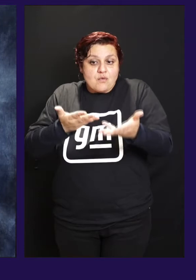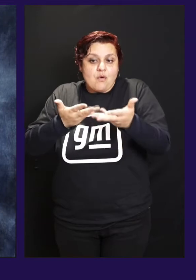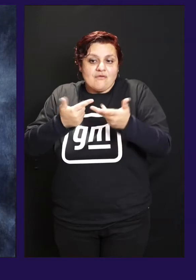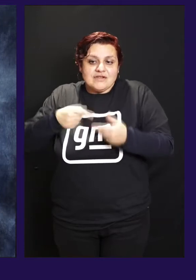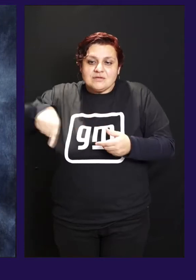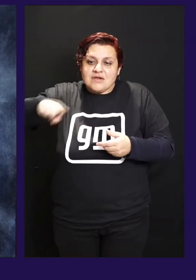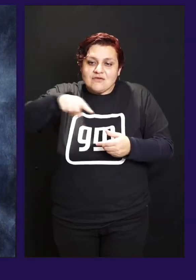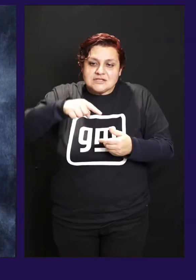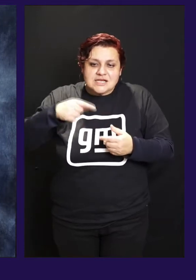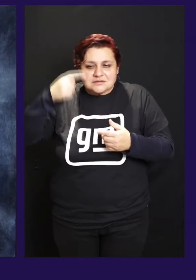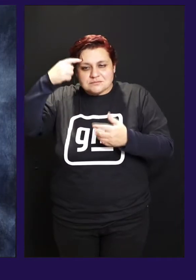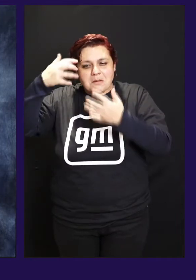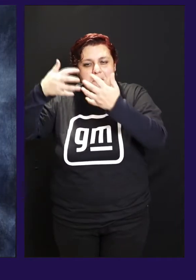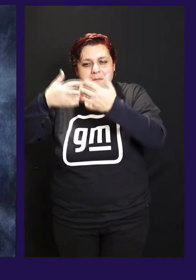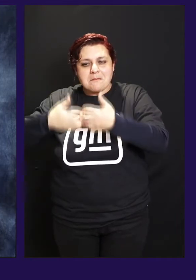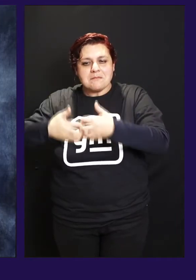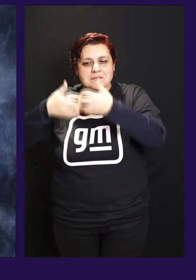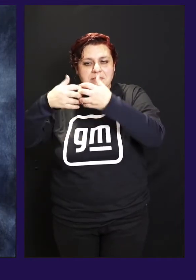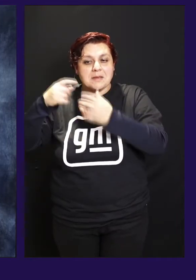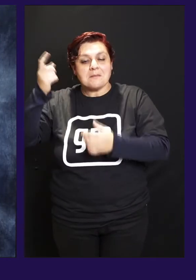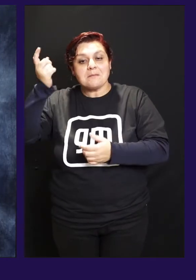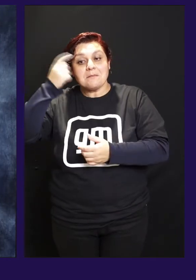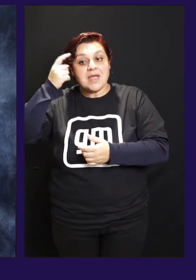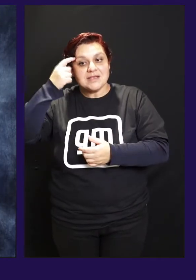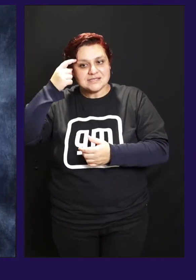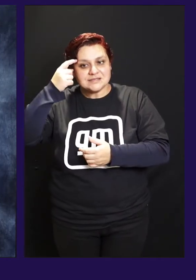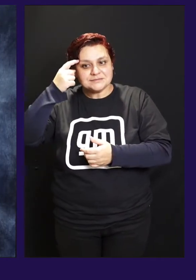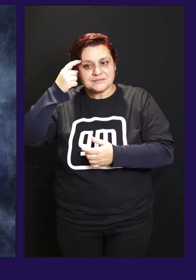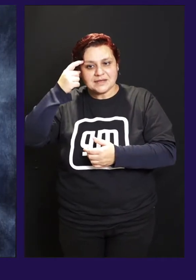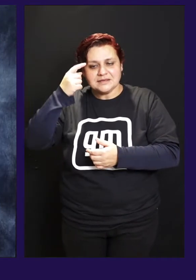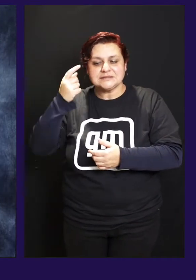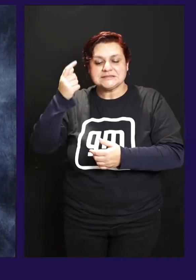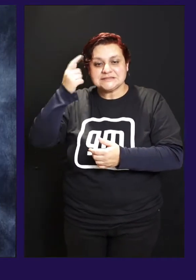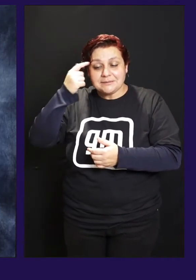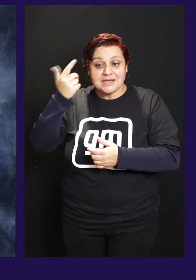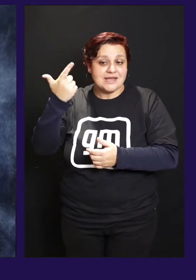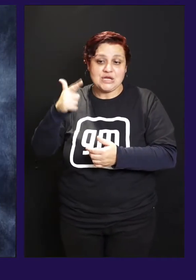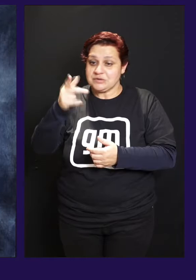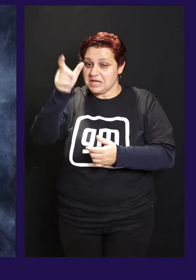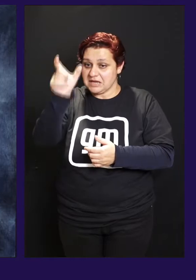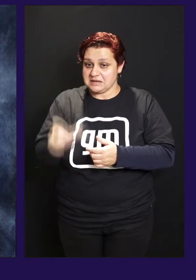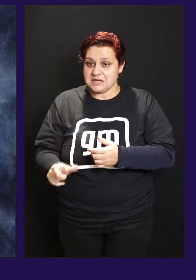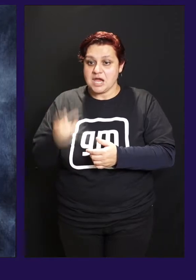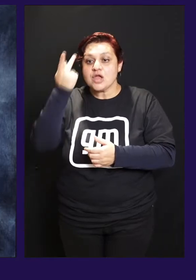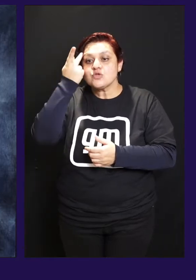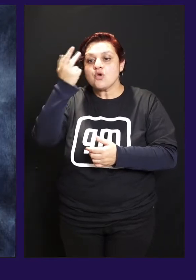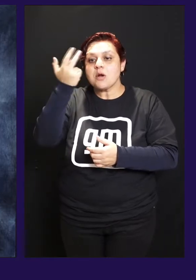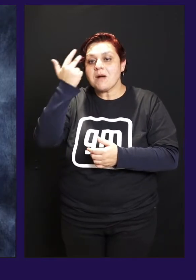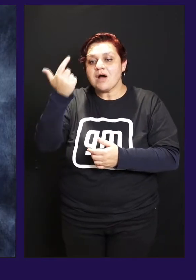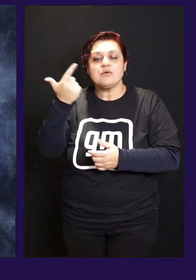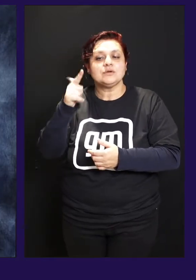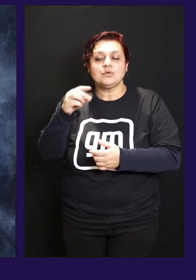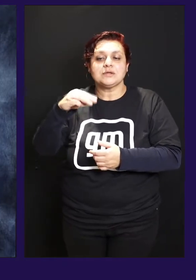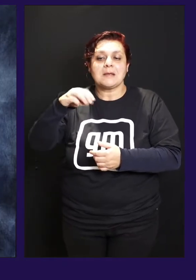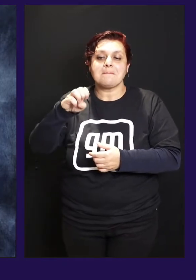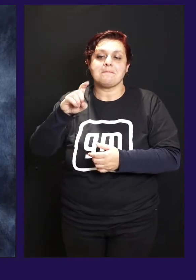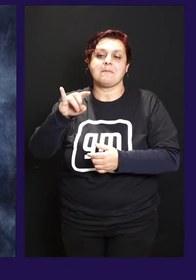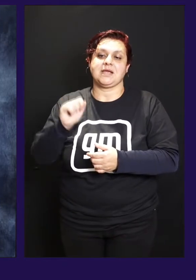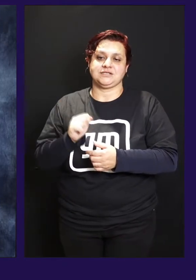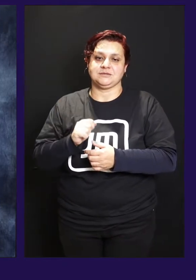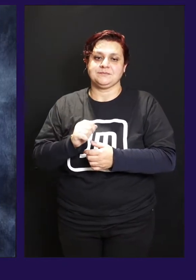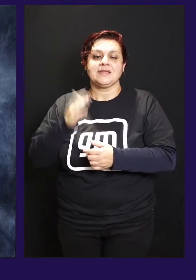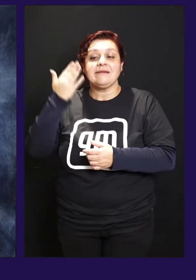Entre 4.066 pilotos, nenhum deles conseguiu, com o desenho que havia sido feito sobre